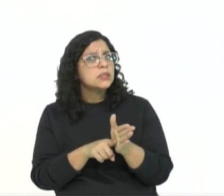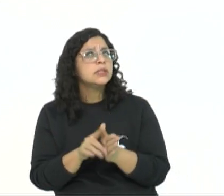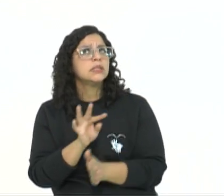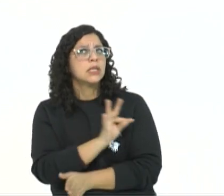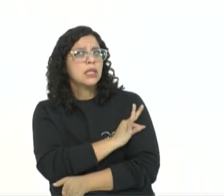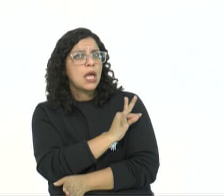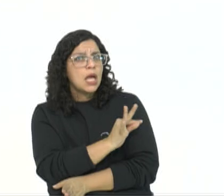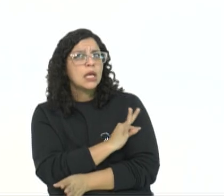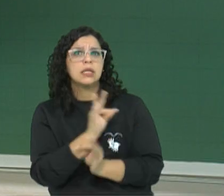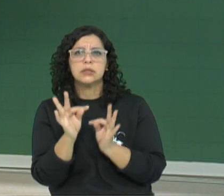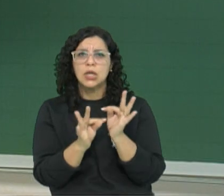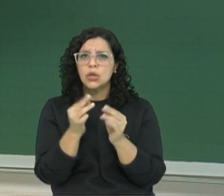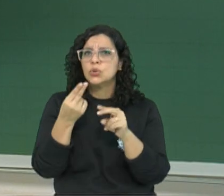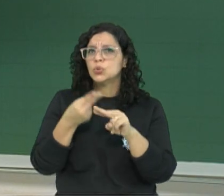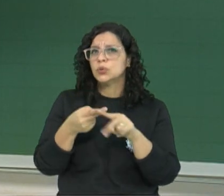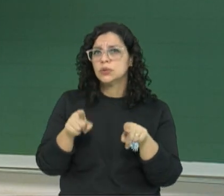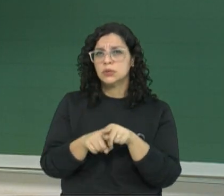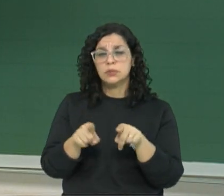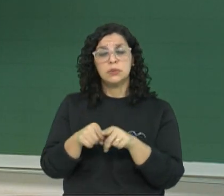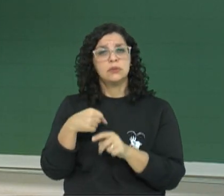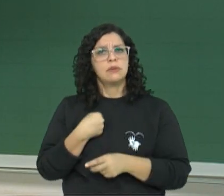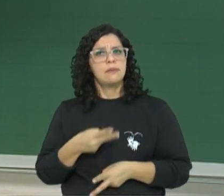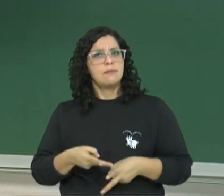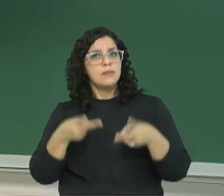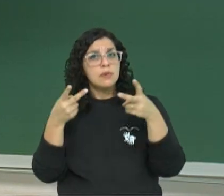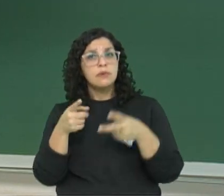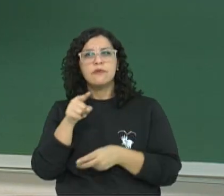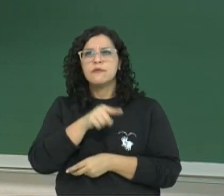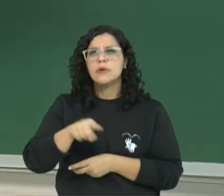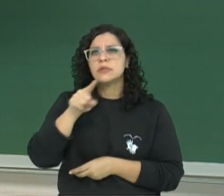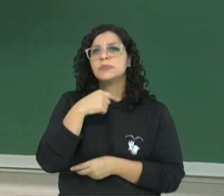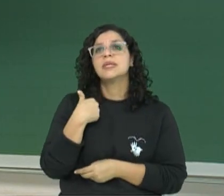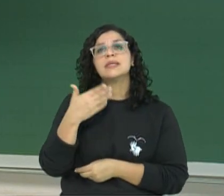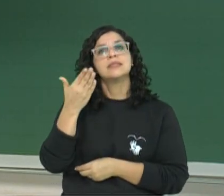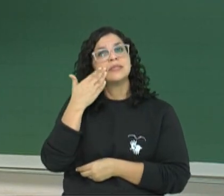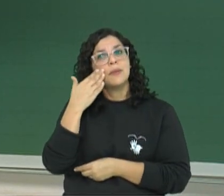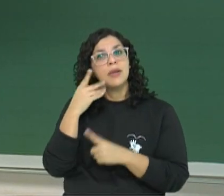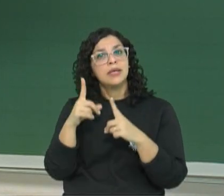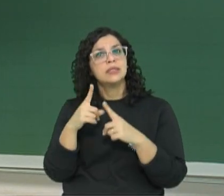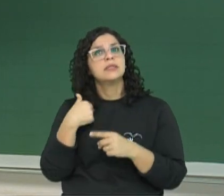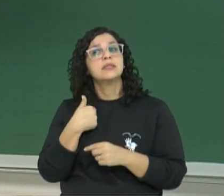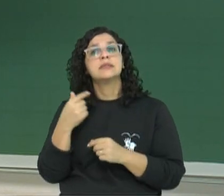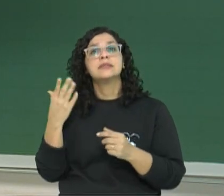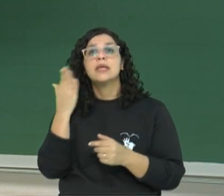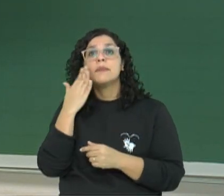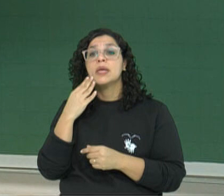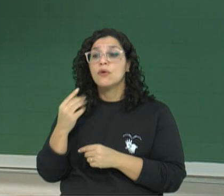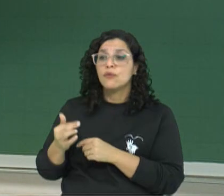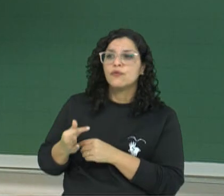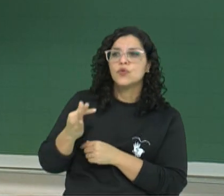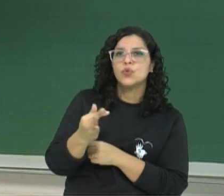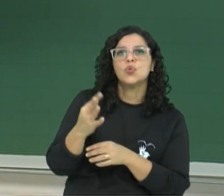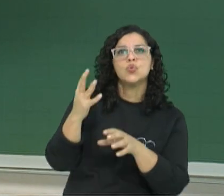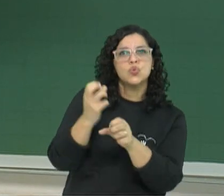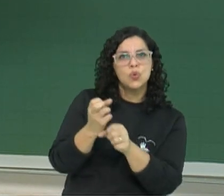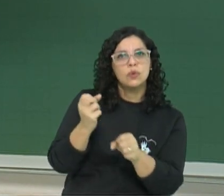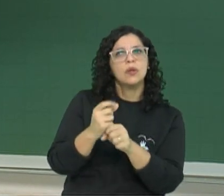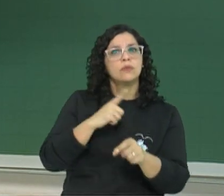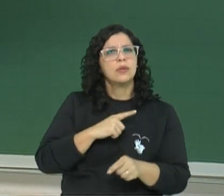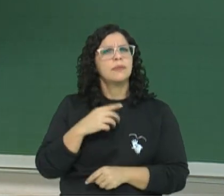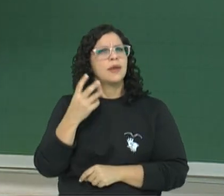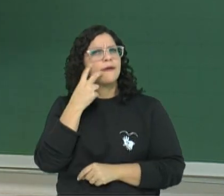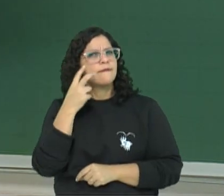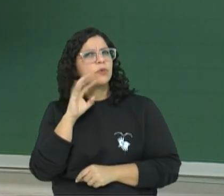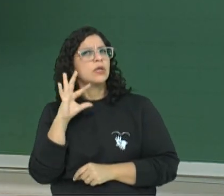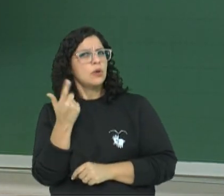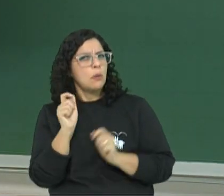técnica envolvida aqui. Então a gente percebe que a importância de você ter ciência, que ela prevê resultados, prevê